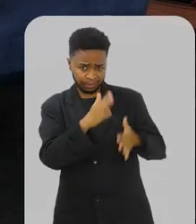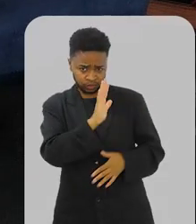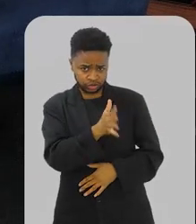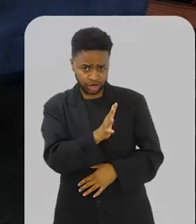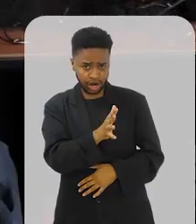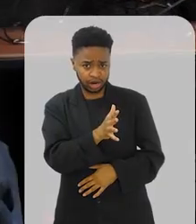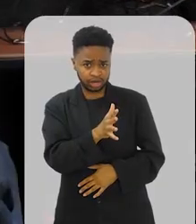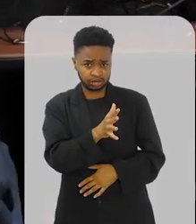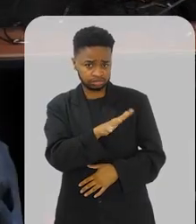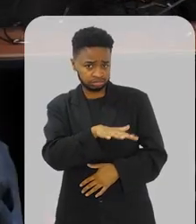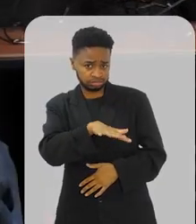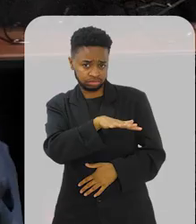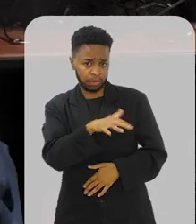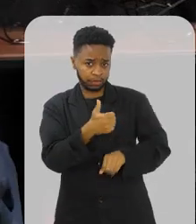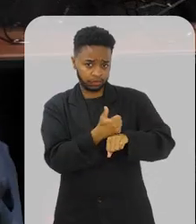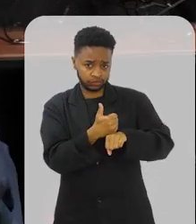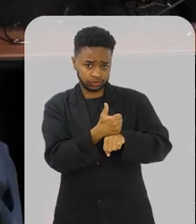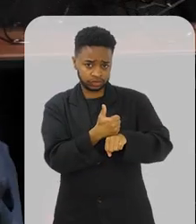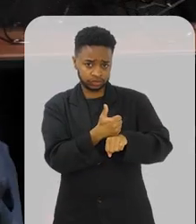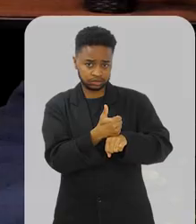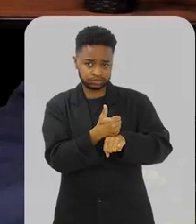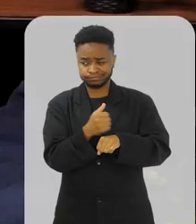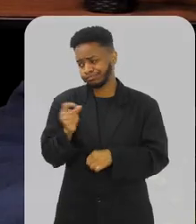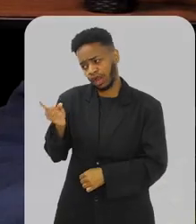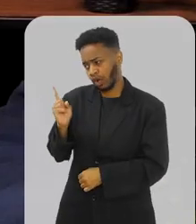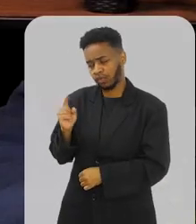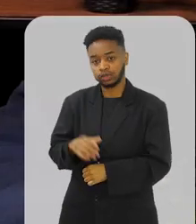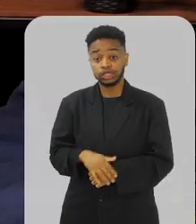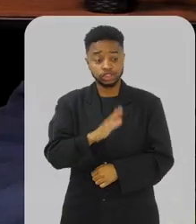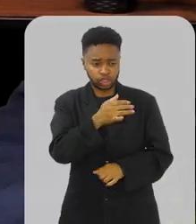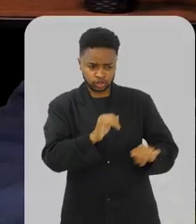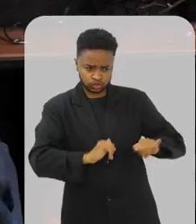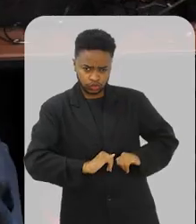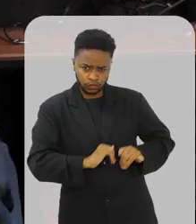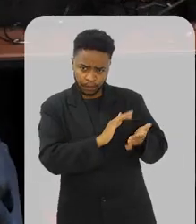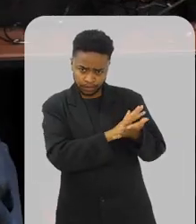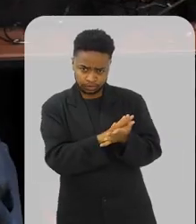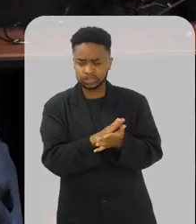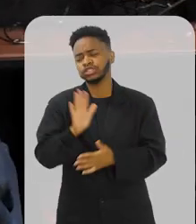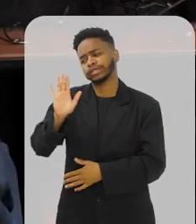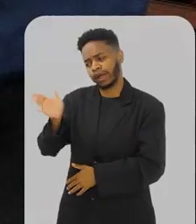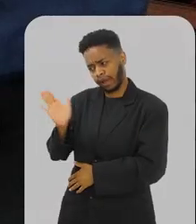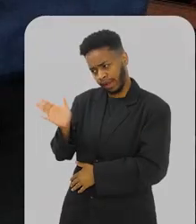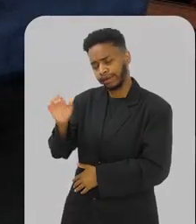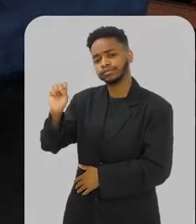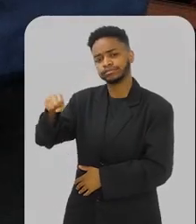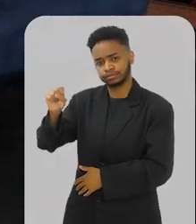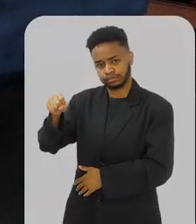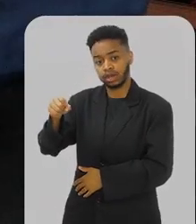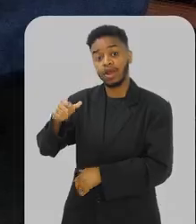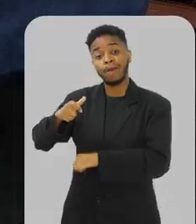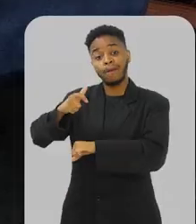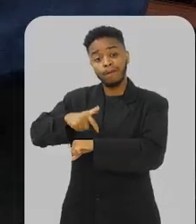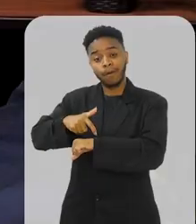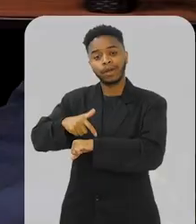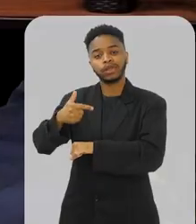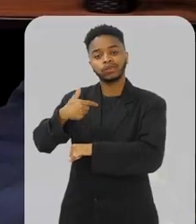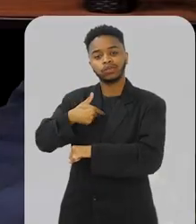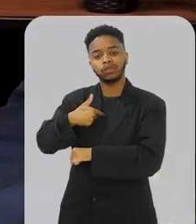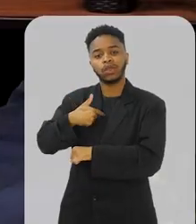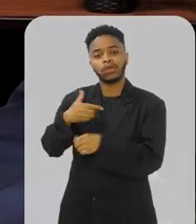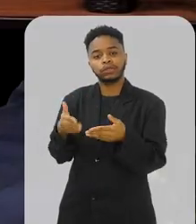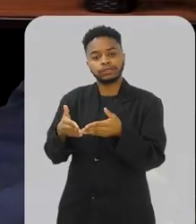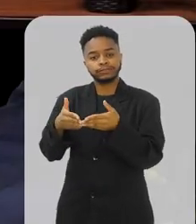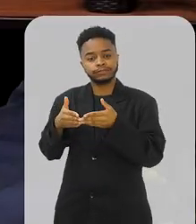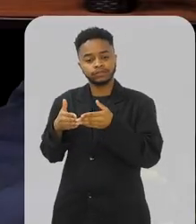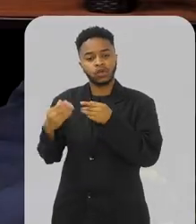alguma coisa no seu lado profissional? Não. Você sofreu já algum preconceito já, sobre isso? Já. Quando eu estava de preceito, eu